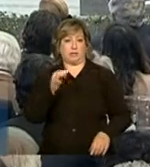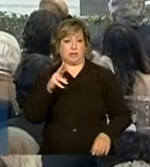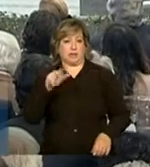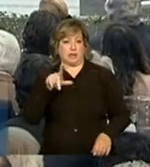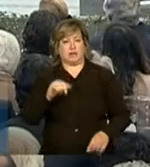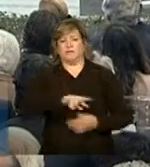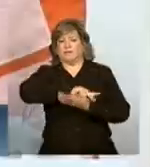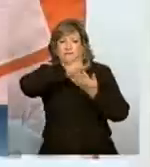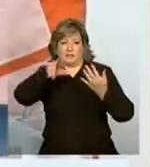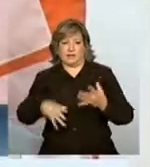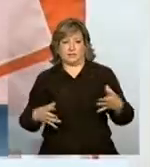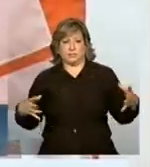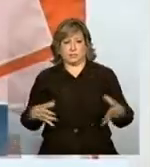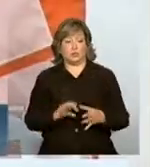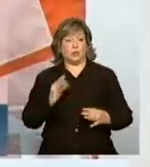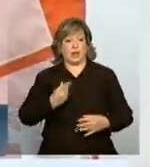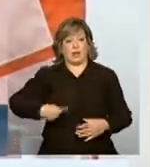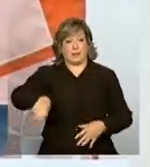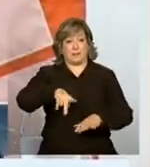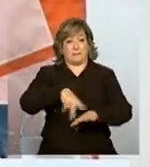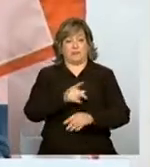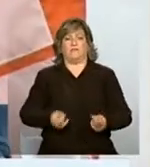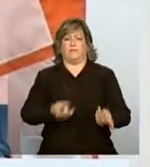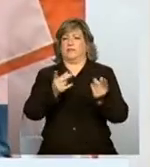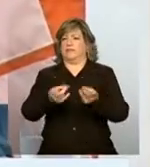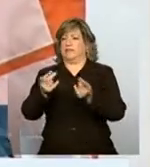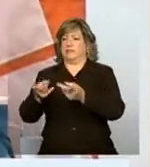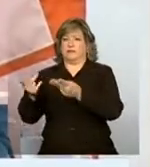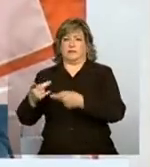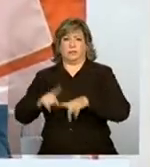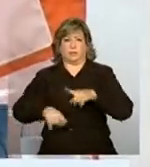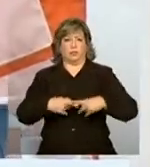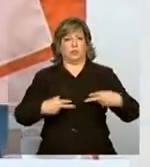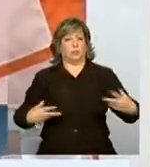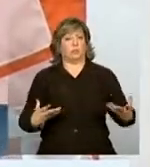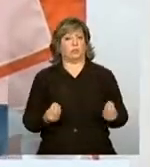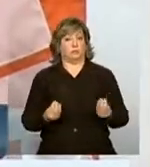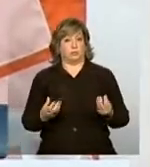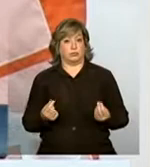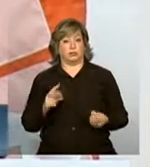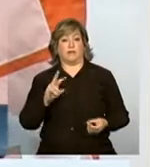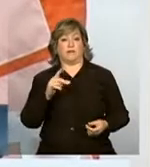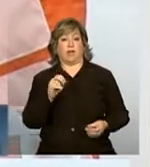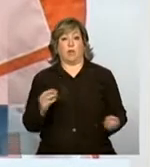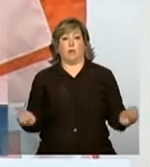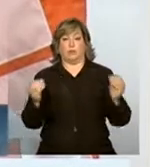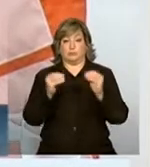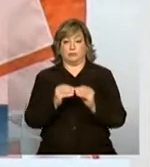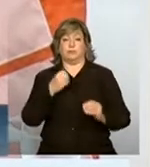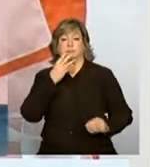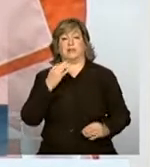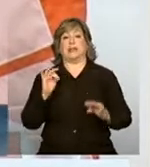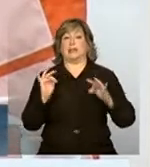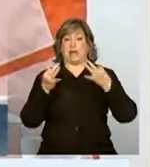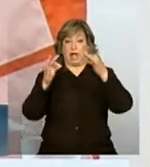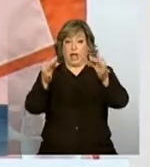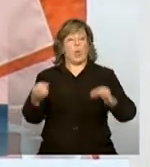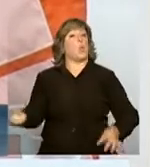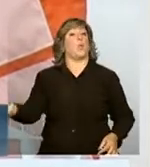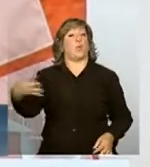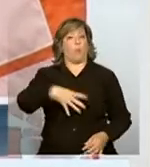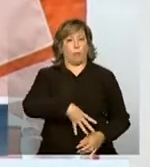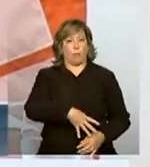Para todos esses países, exportamos produtos com expressivo valor agregado e tecnologia